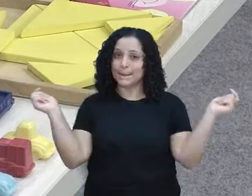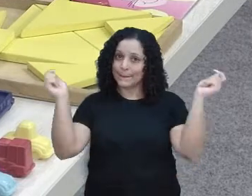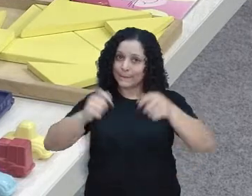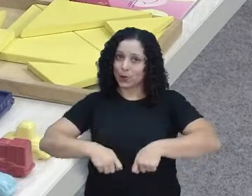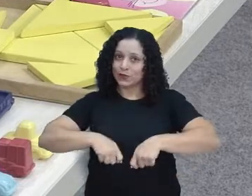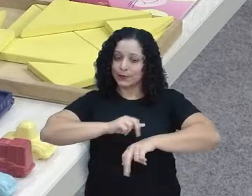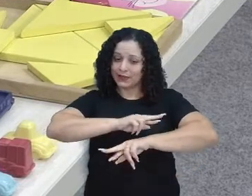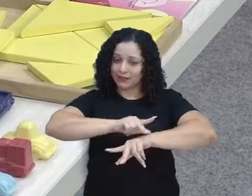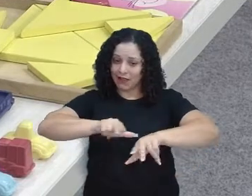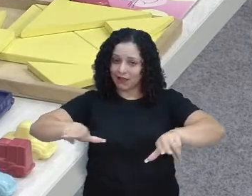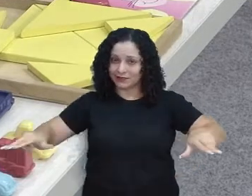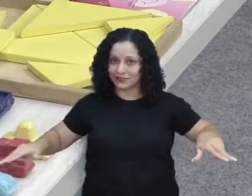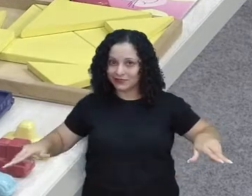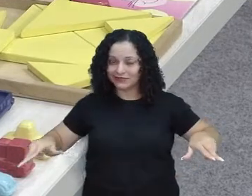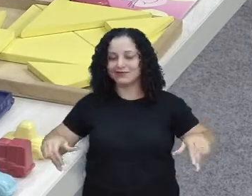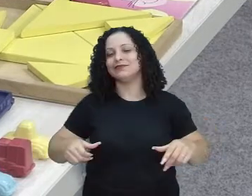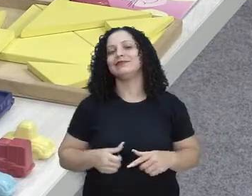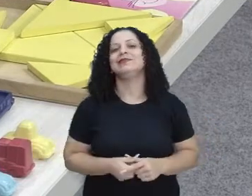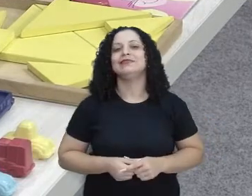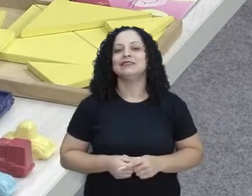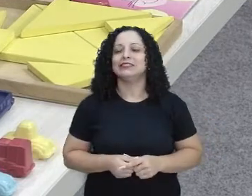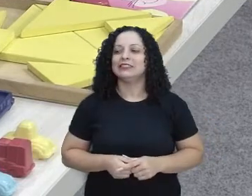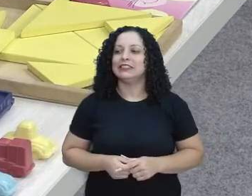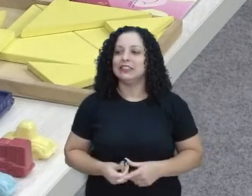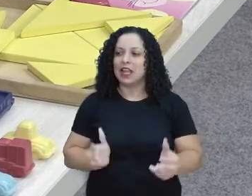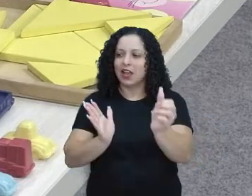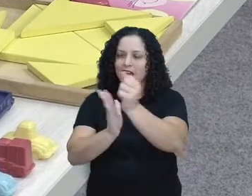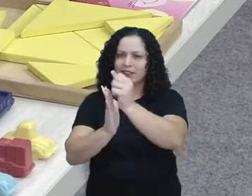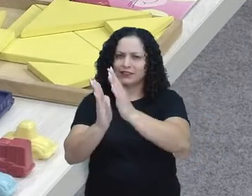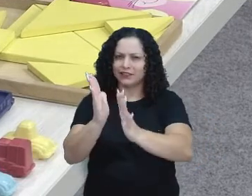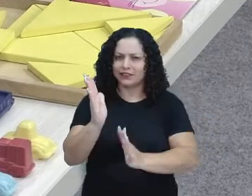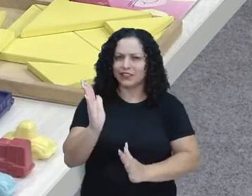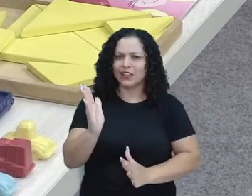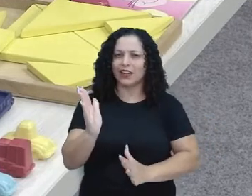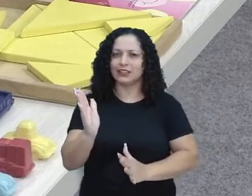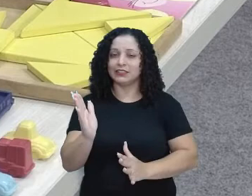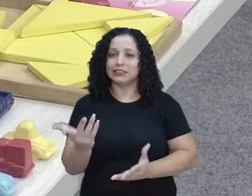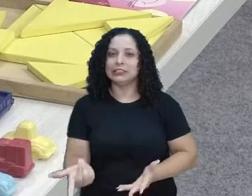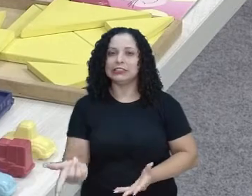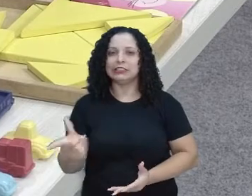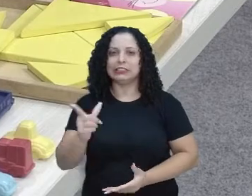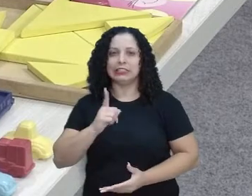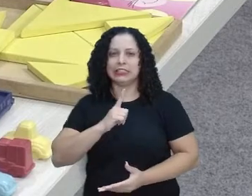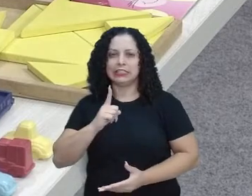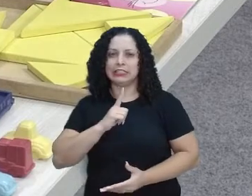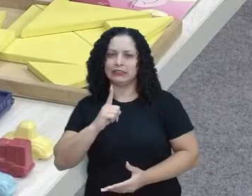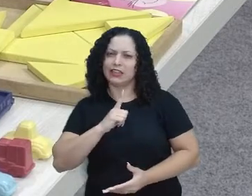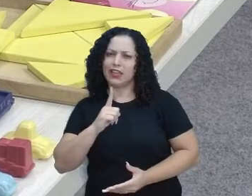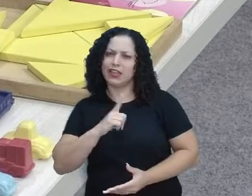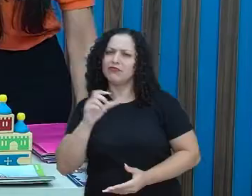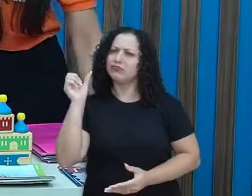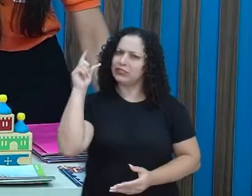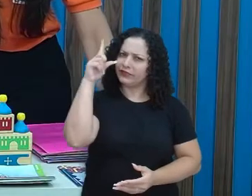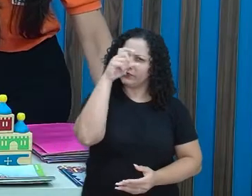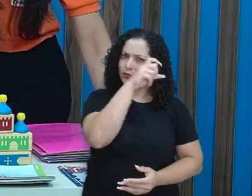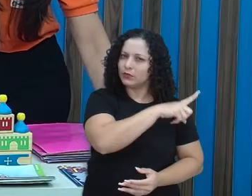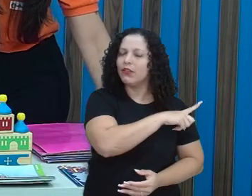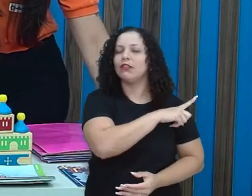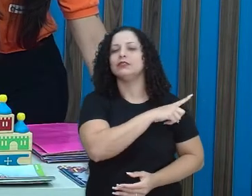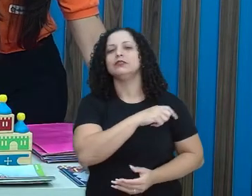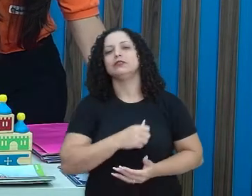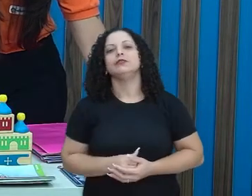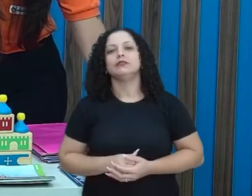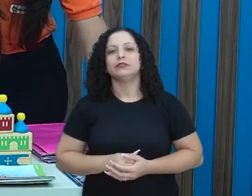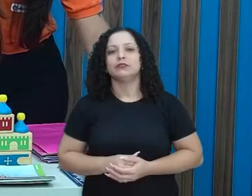possibilidade de atividade, né? Que é uma atividade com um nível de complexidade importante. A